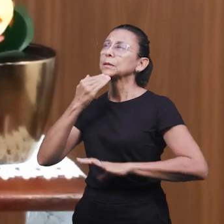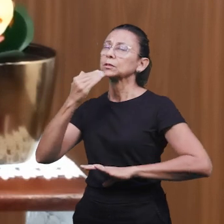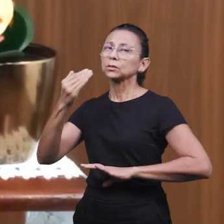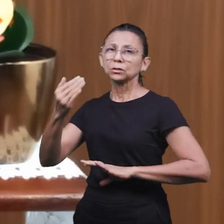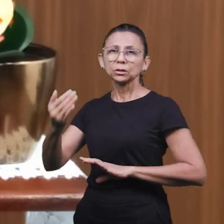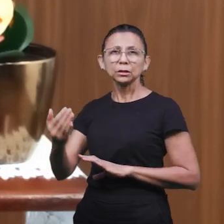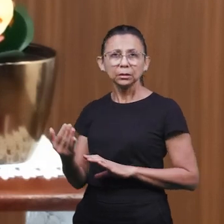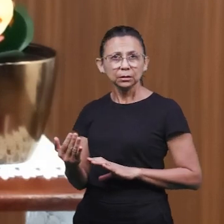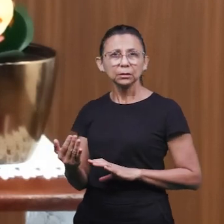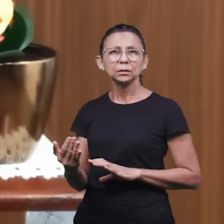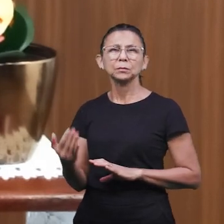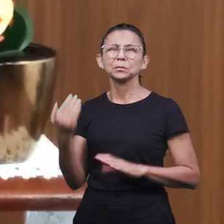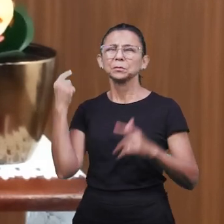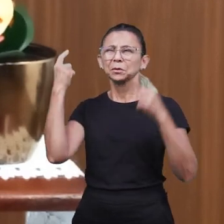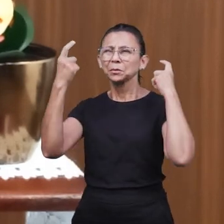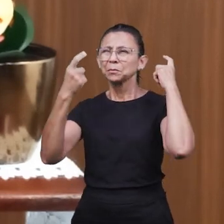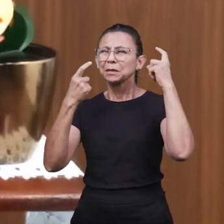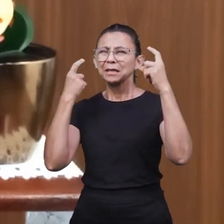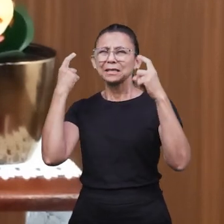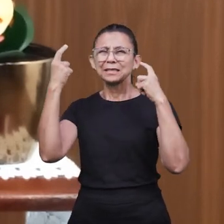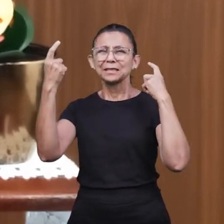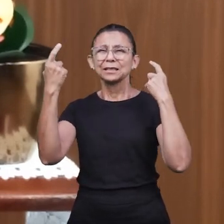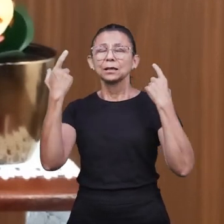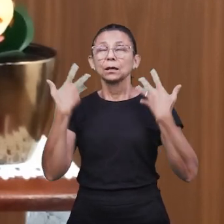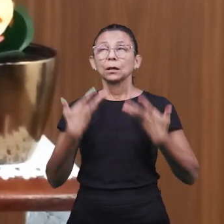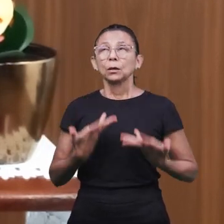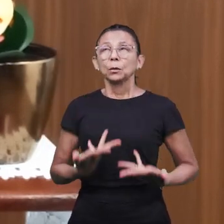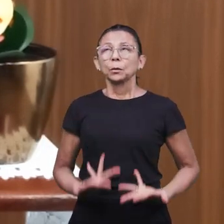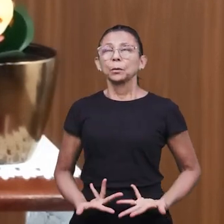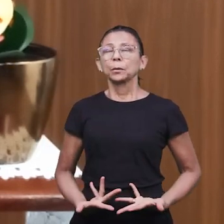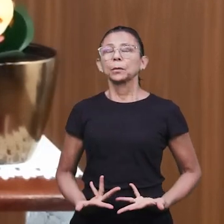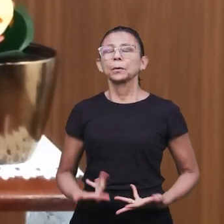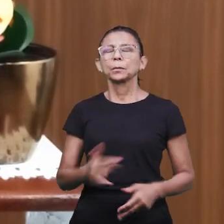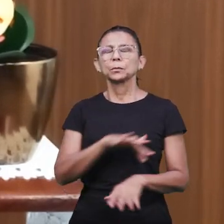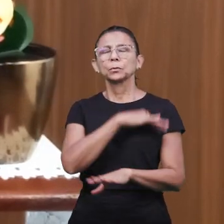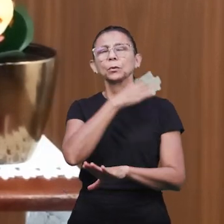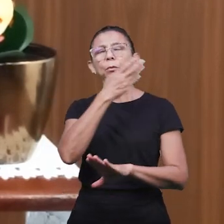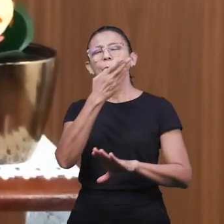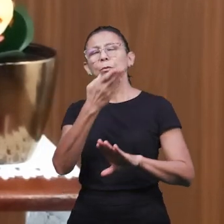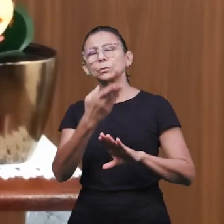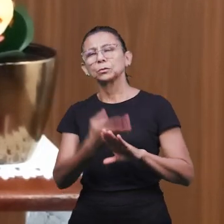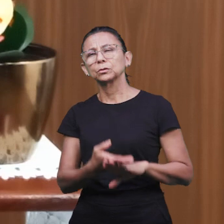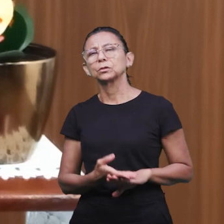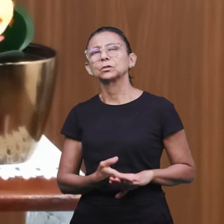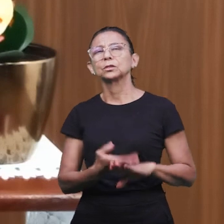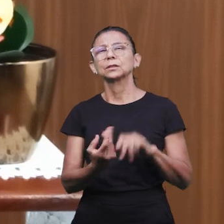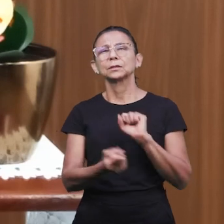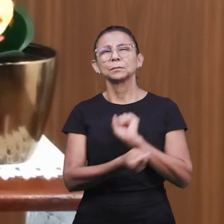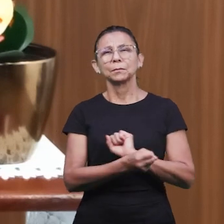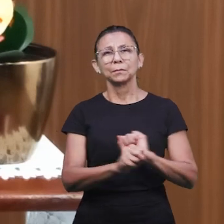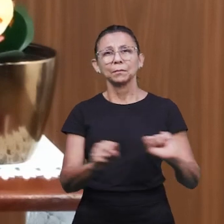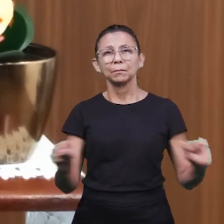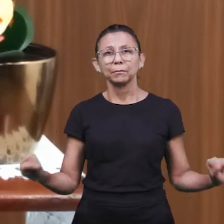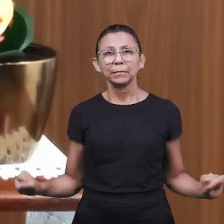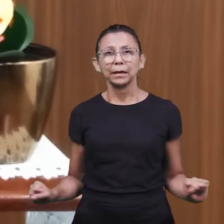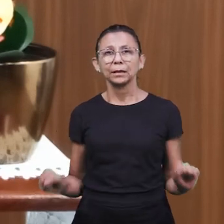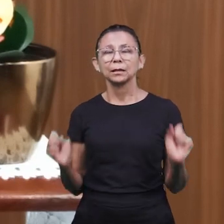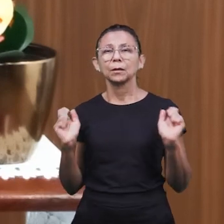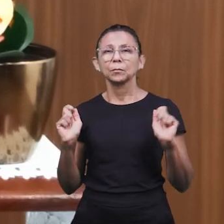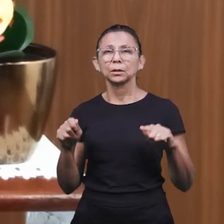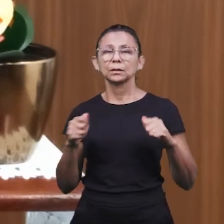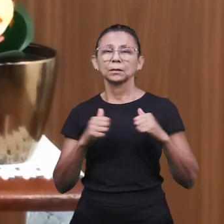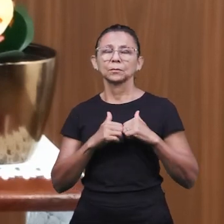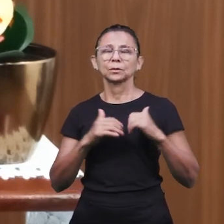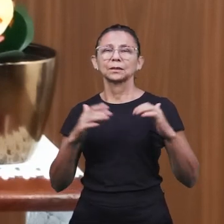contigo, que Tu retires, ó Deus, toda a preocupação e o cansaço deste dia, e a nossa mente e coração possam estar abertos